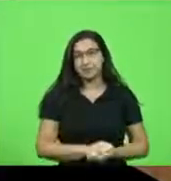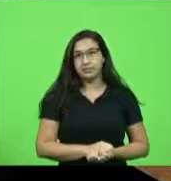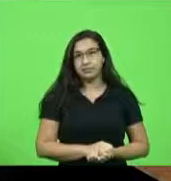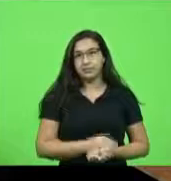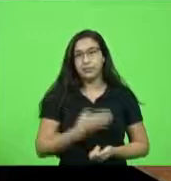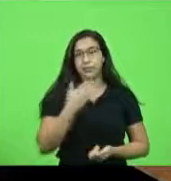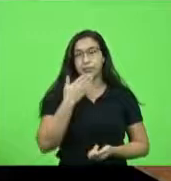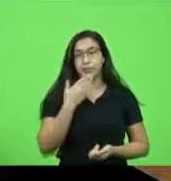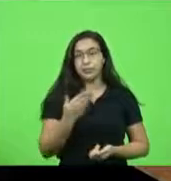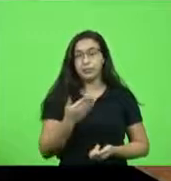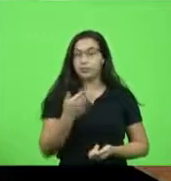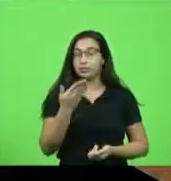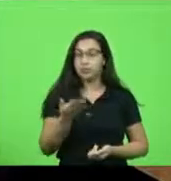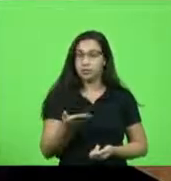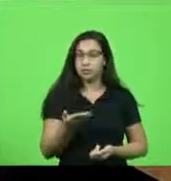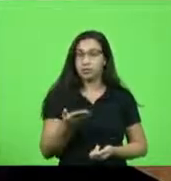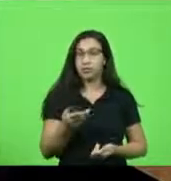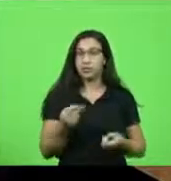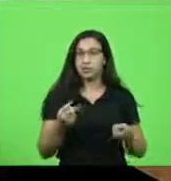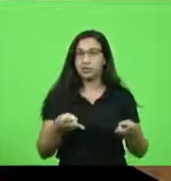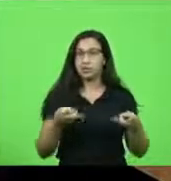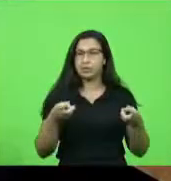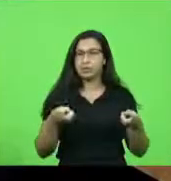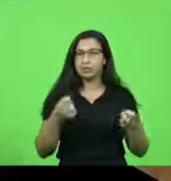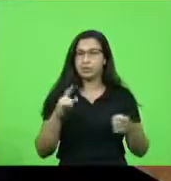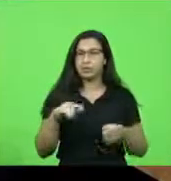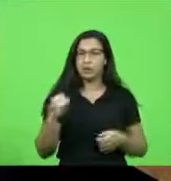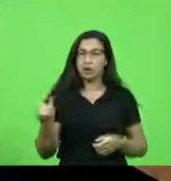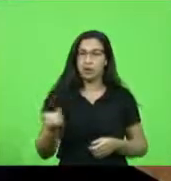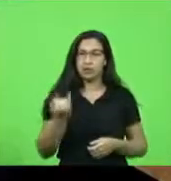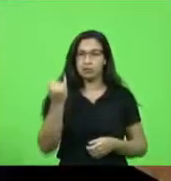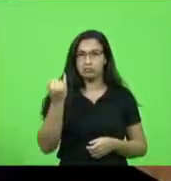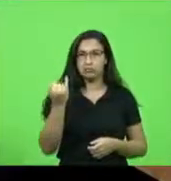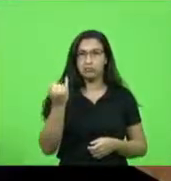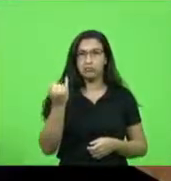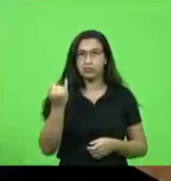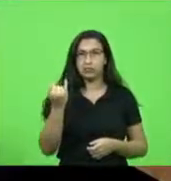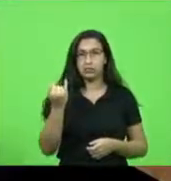também despertou relevância. E